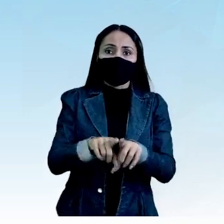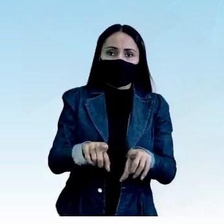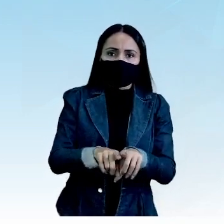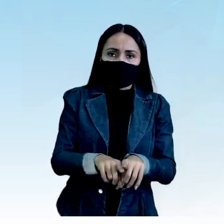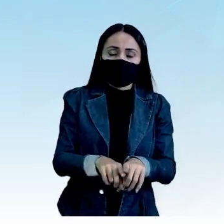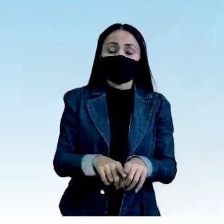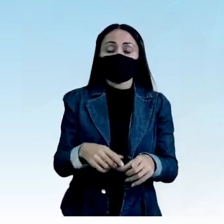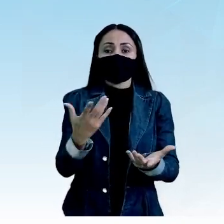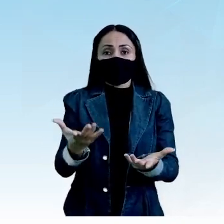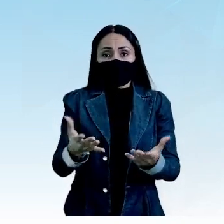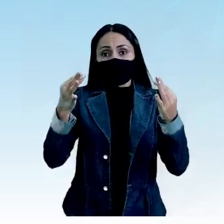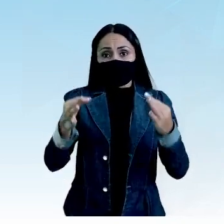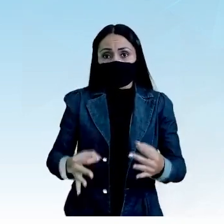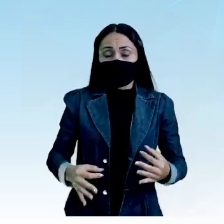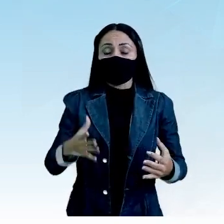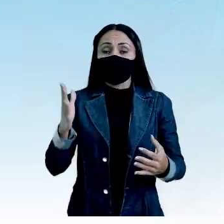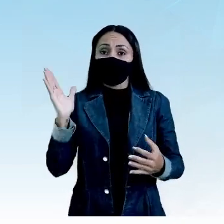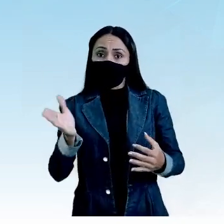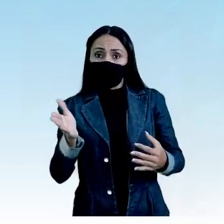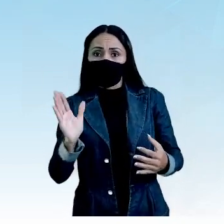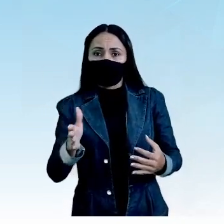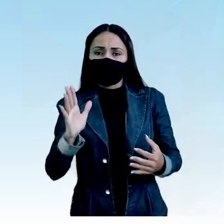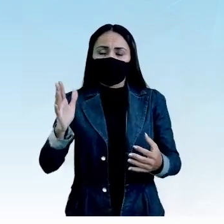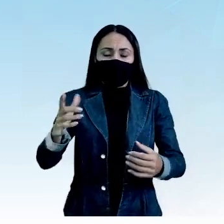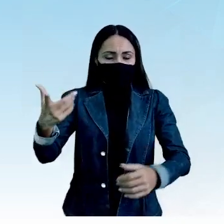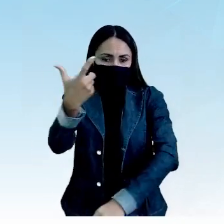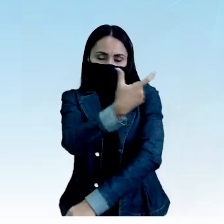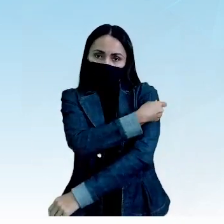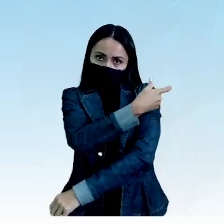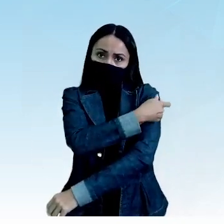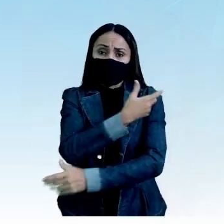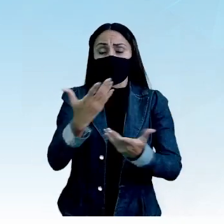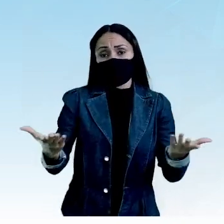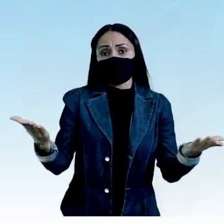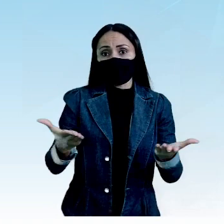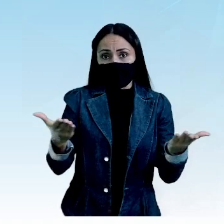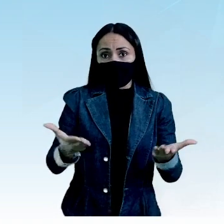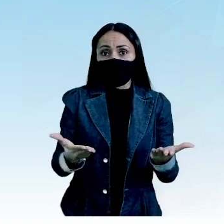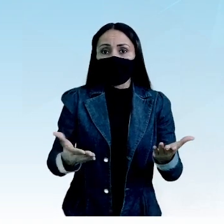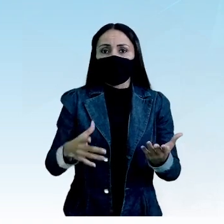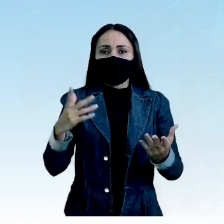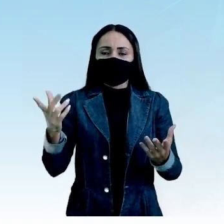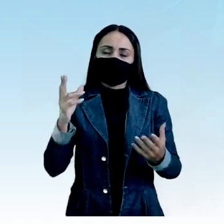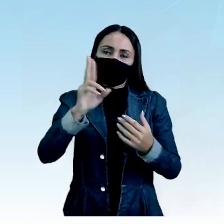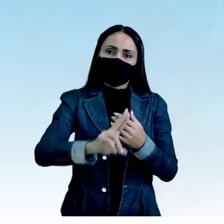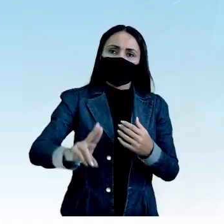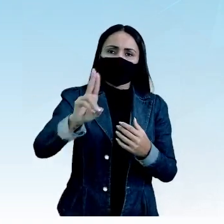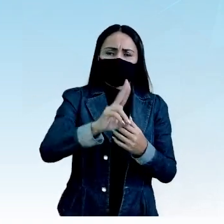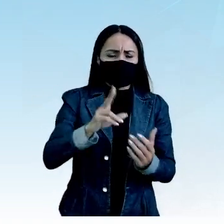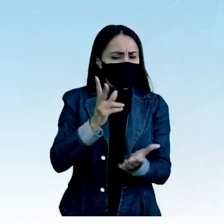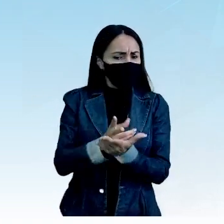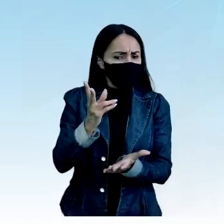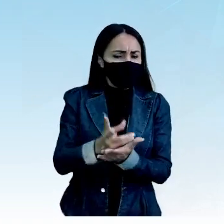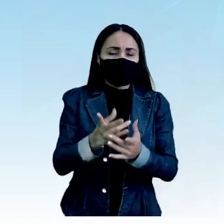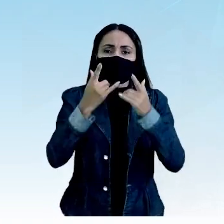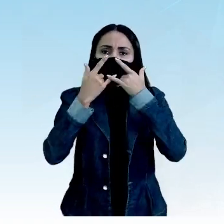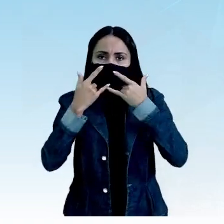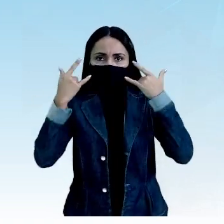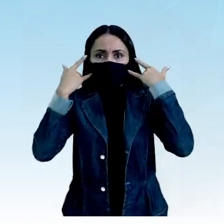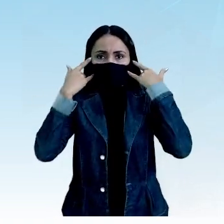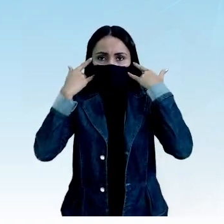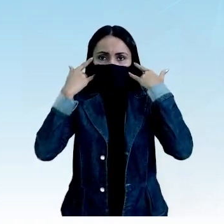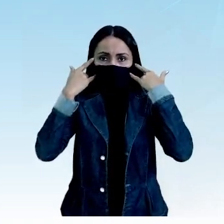máscara porque justamente já fomos vacinados, mas é sempre bom o quê? Utilizar sempre a máscara, principalmente